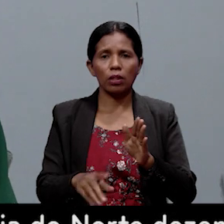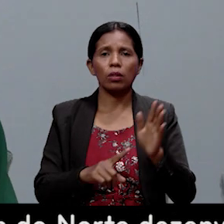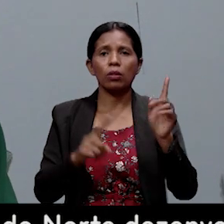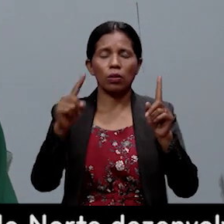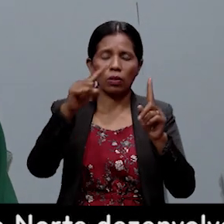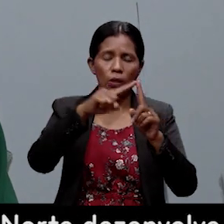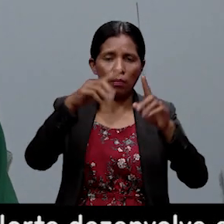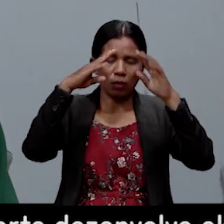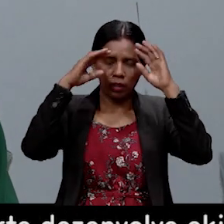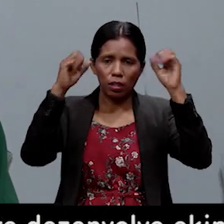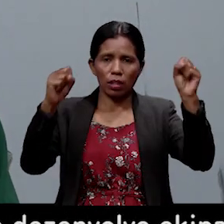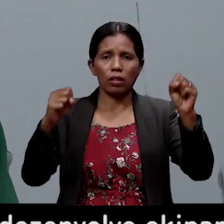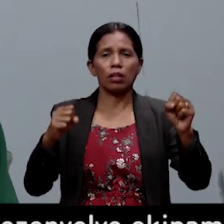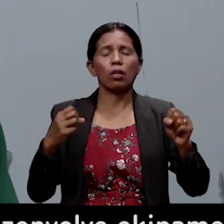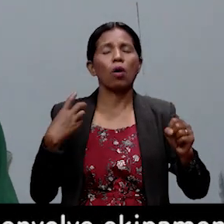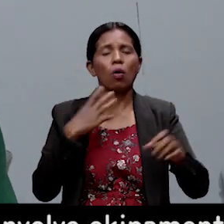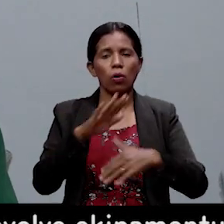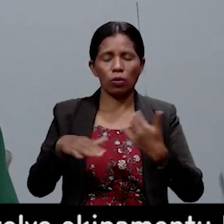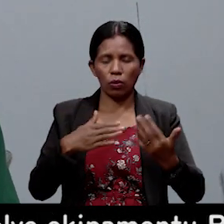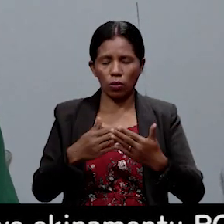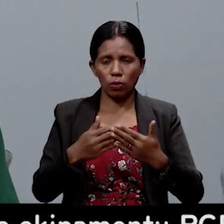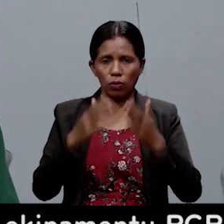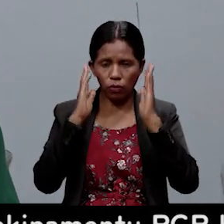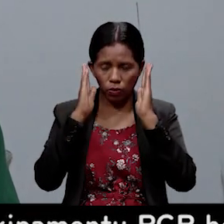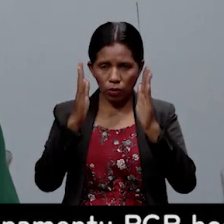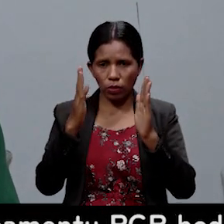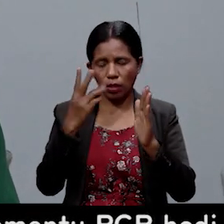A tototu até que a nação ne, banine desenvolvimento